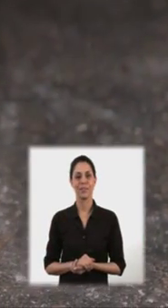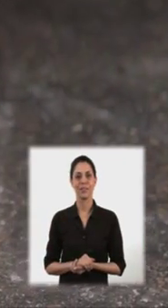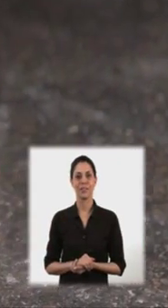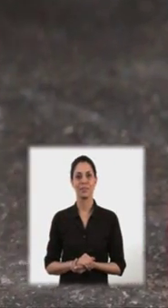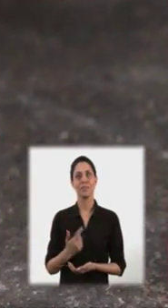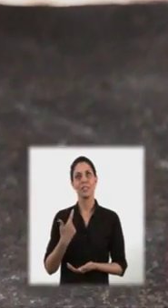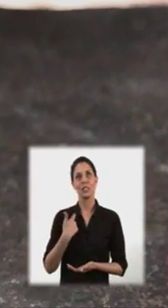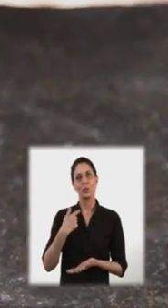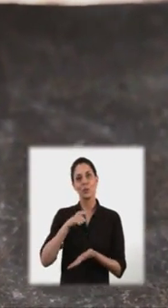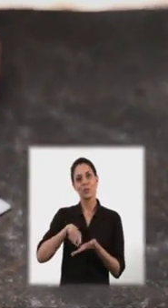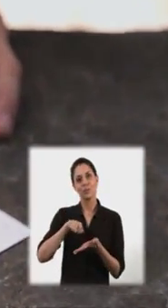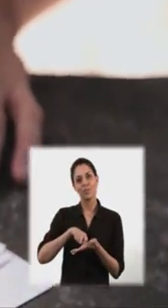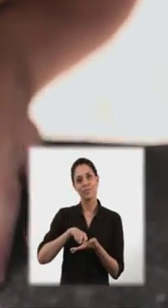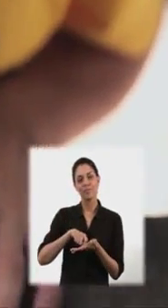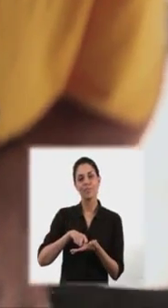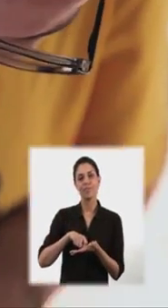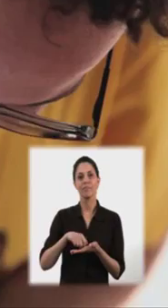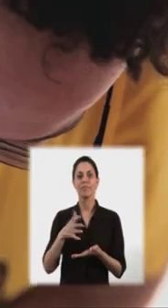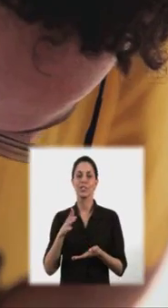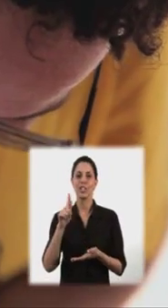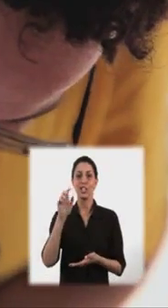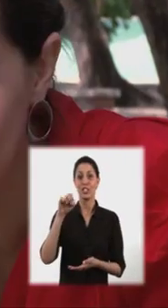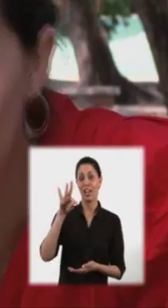Gente boa da gota serena.